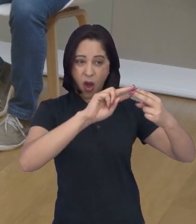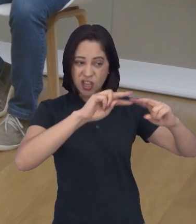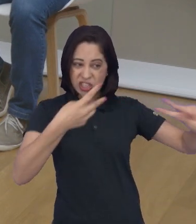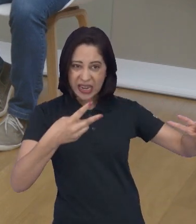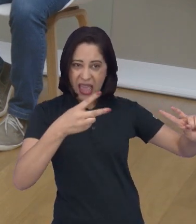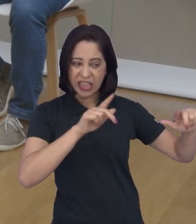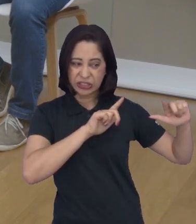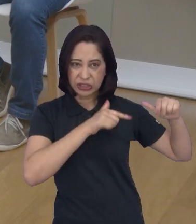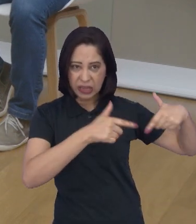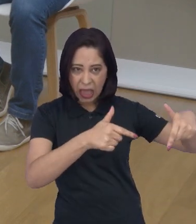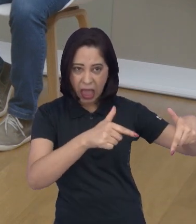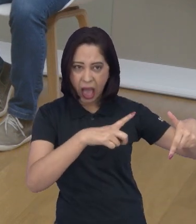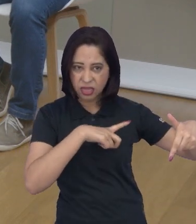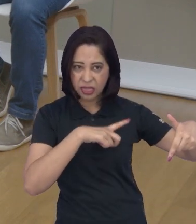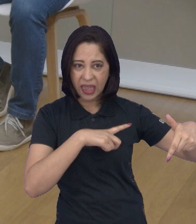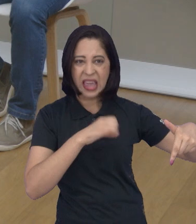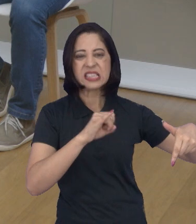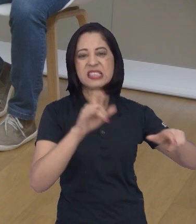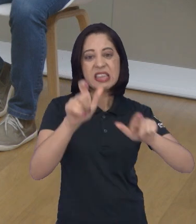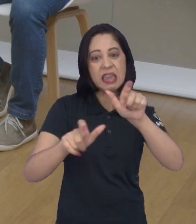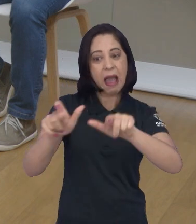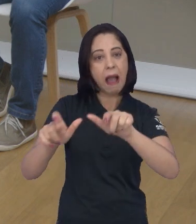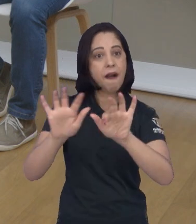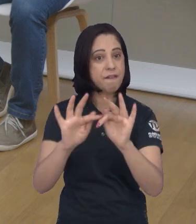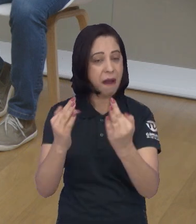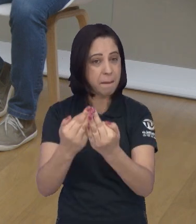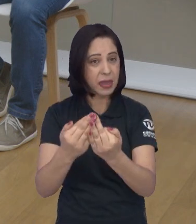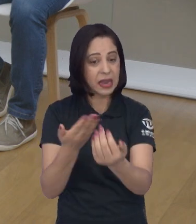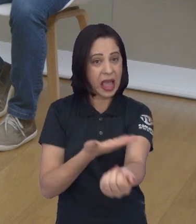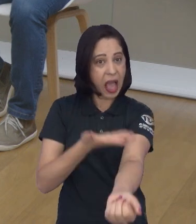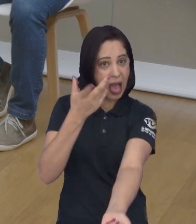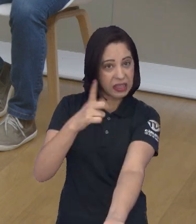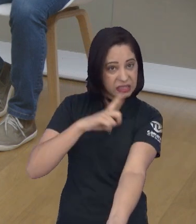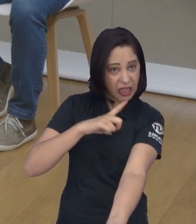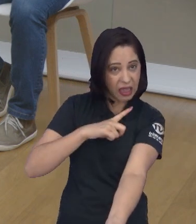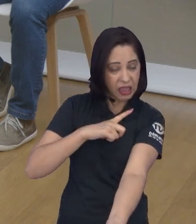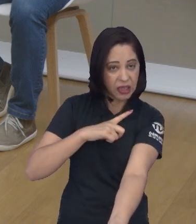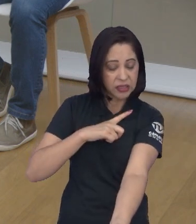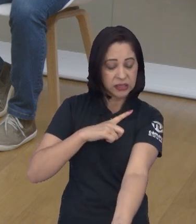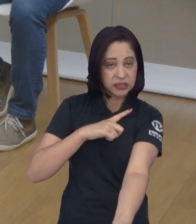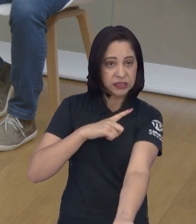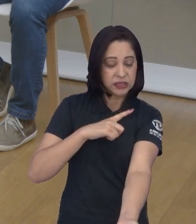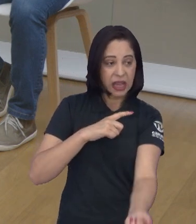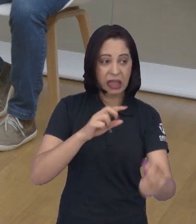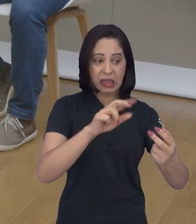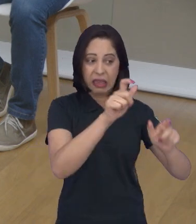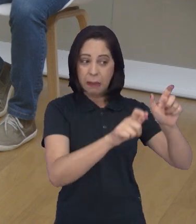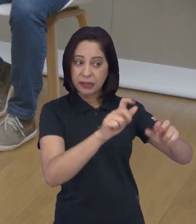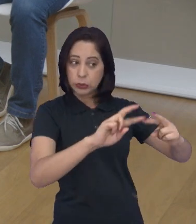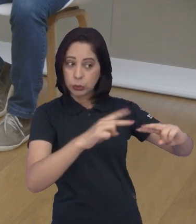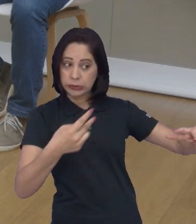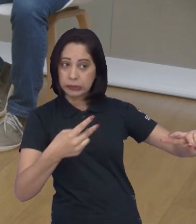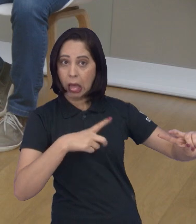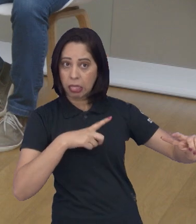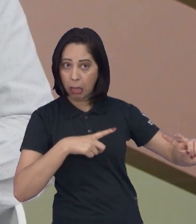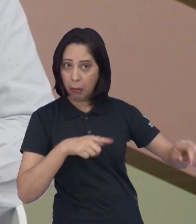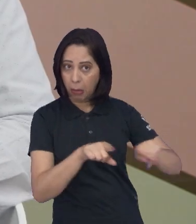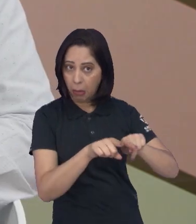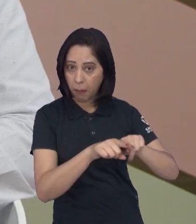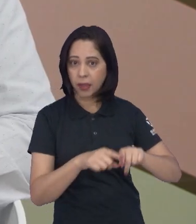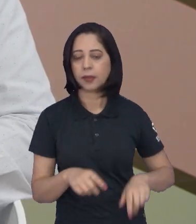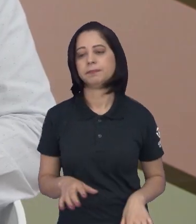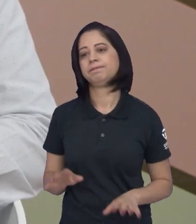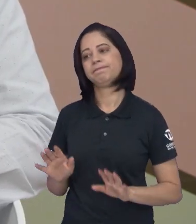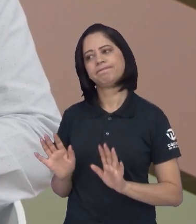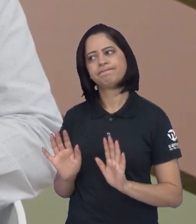pressão de pressão alta ou hipertensão na família vão sofrer com essa doença não de forma absoluta mas a hipertensão